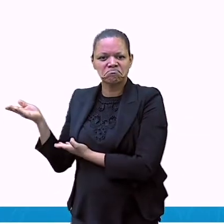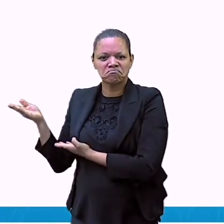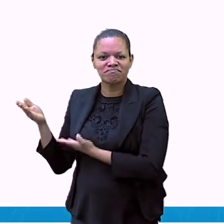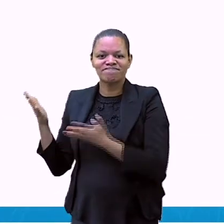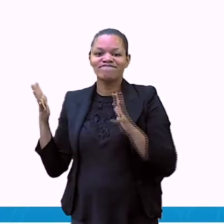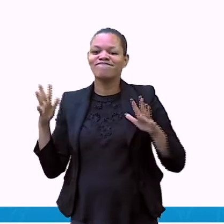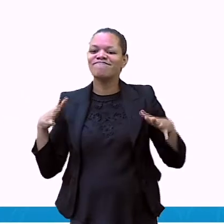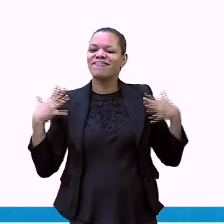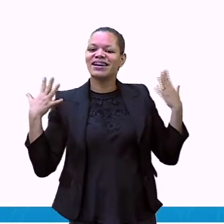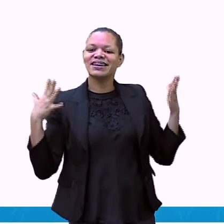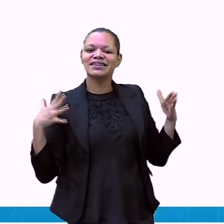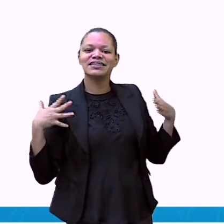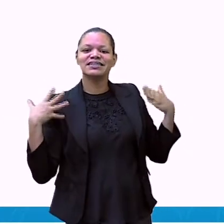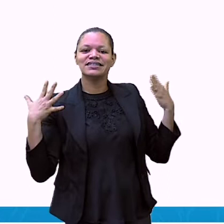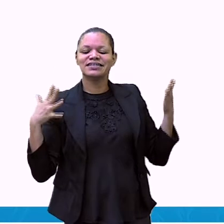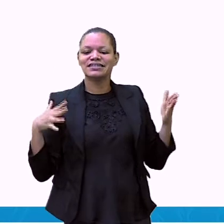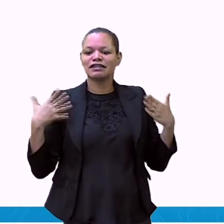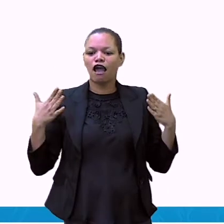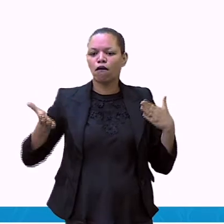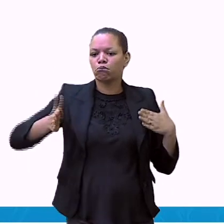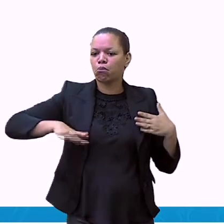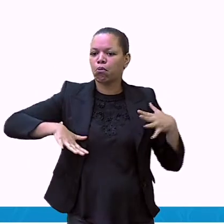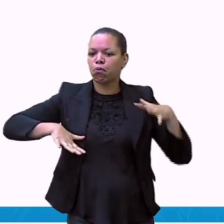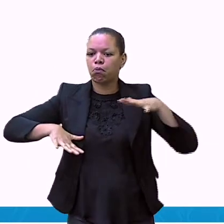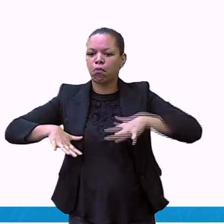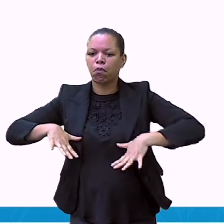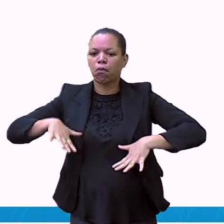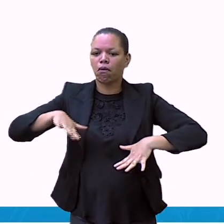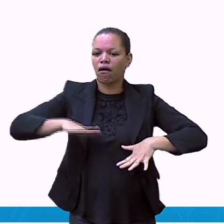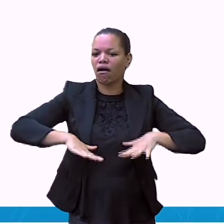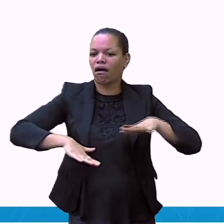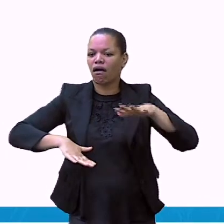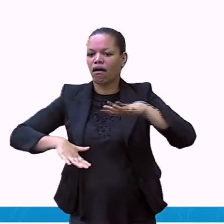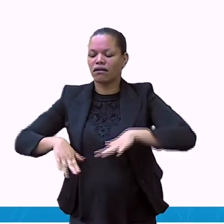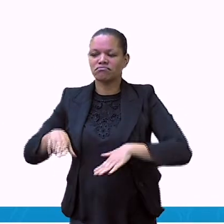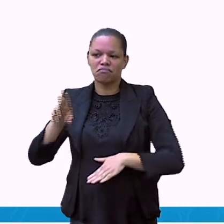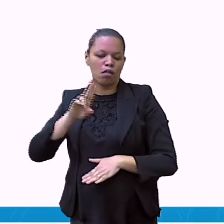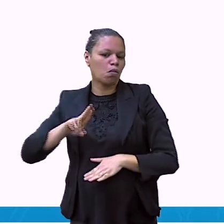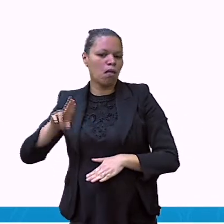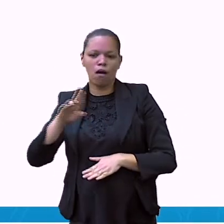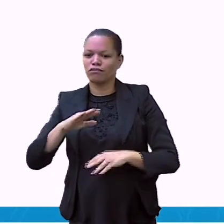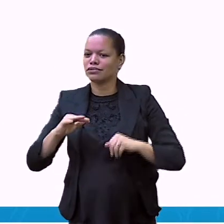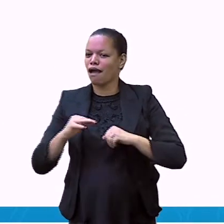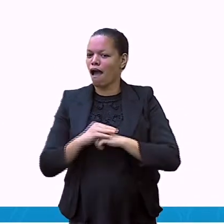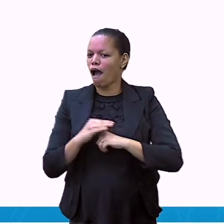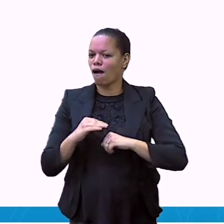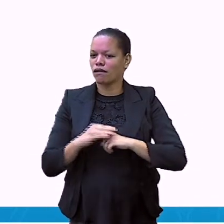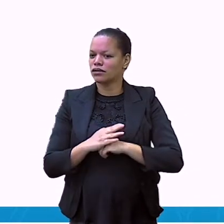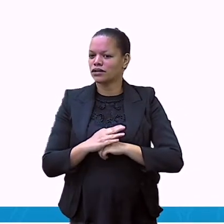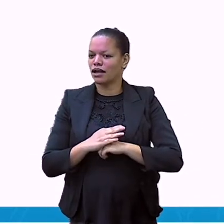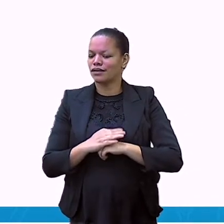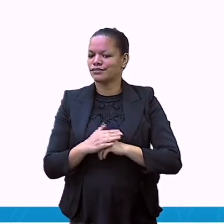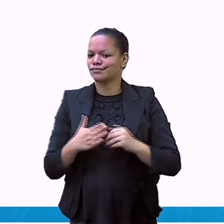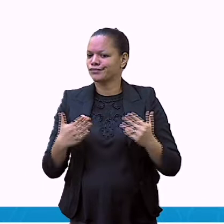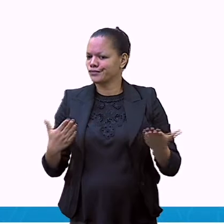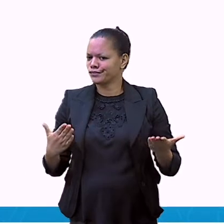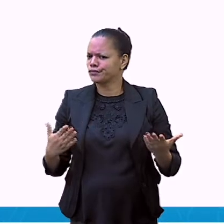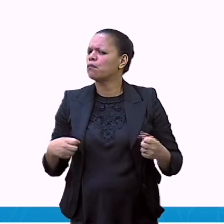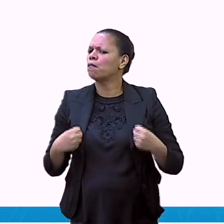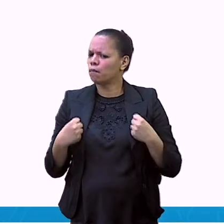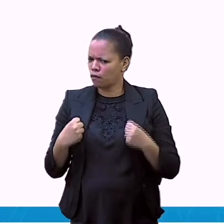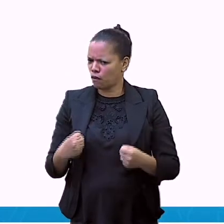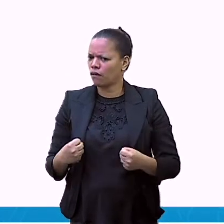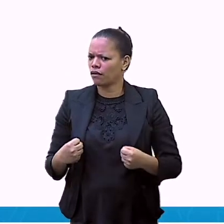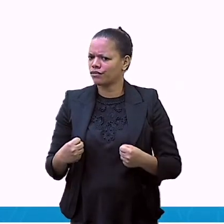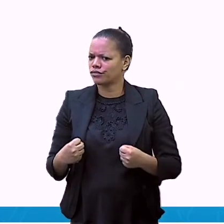de você ser contaminado por alguma doença. Então, eu vou até mudar. Não é só no parque,